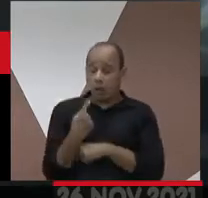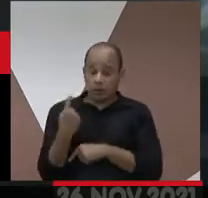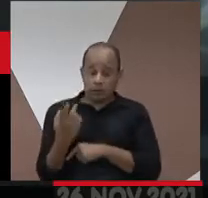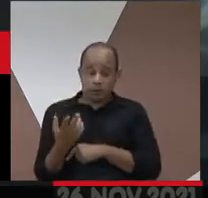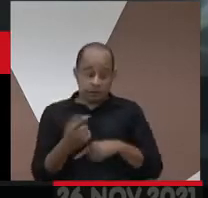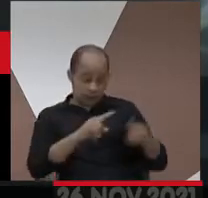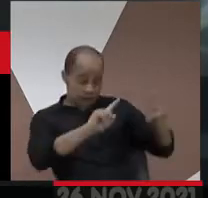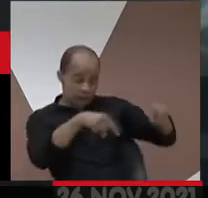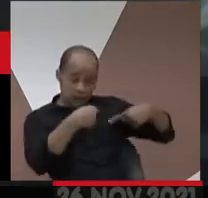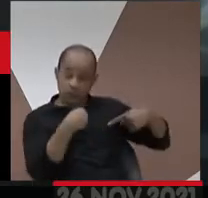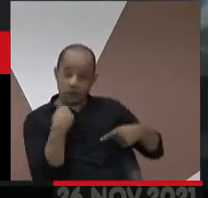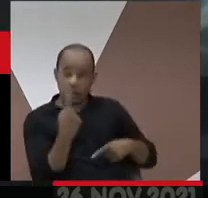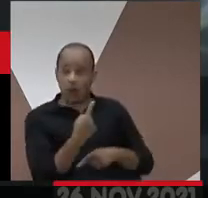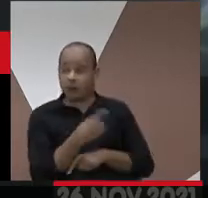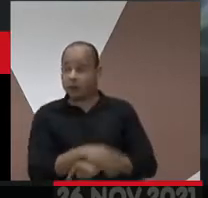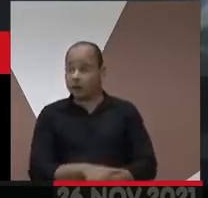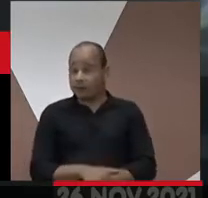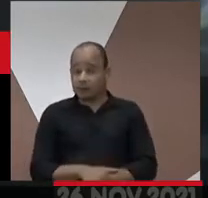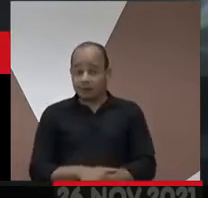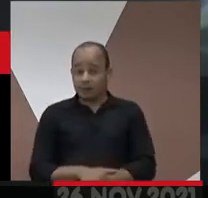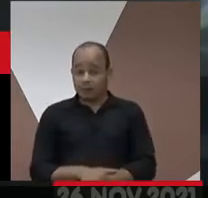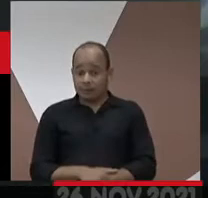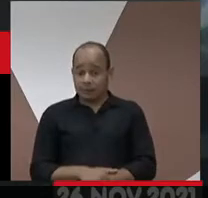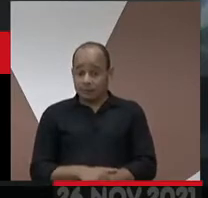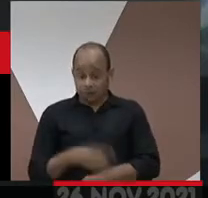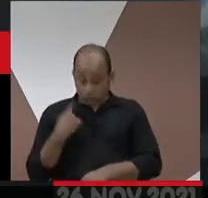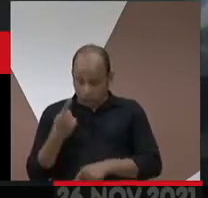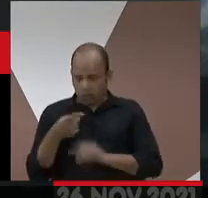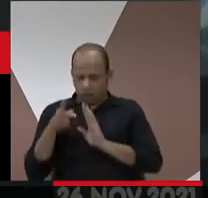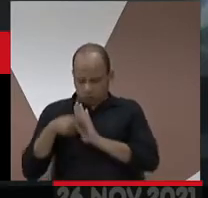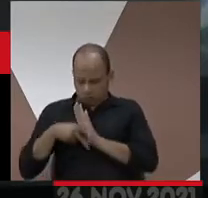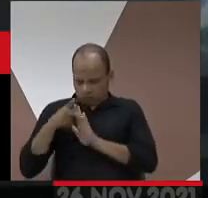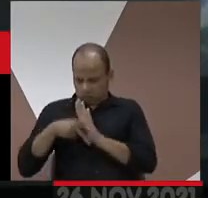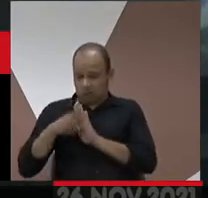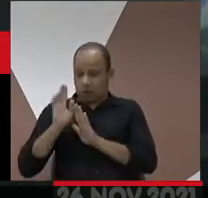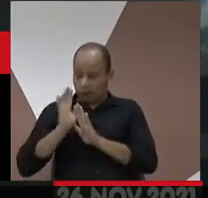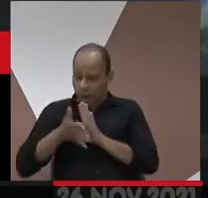esse, tem alguma coisa que tem que ser compensada. Mas,